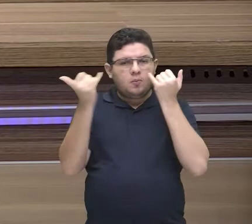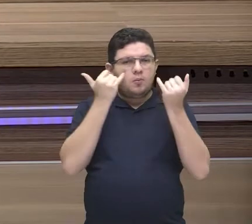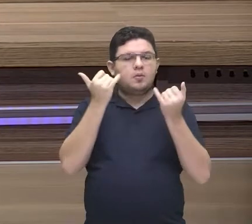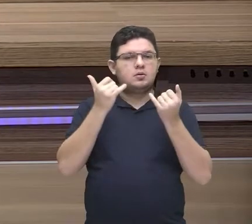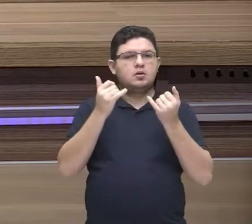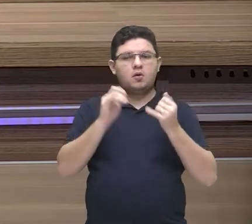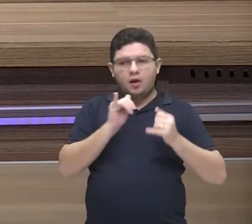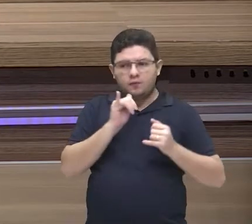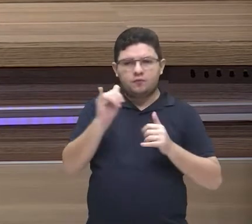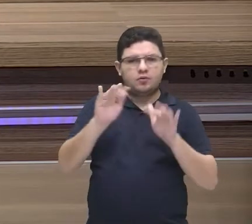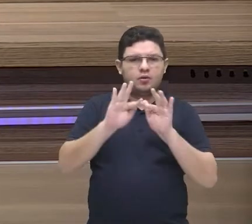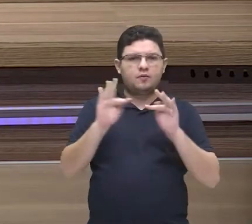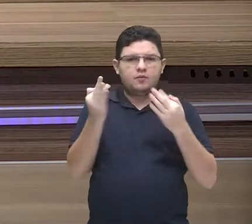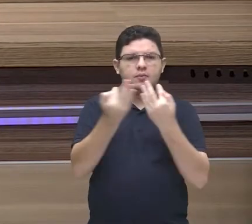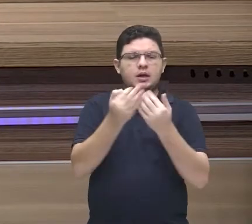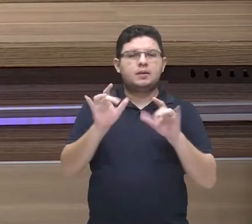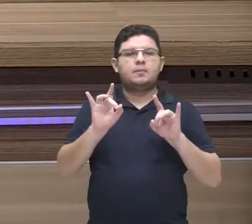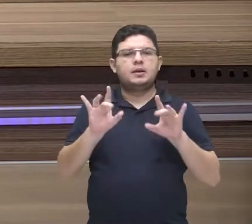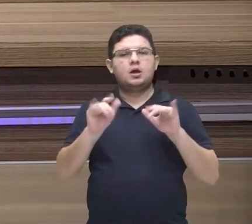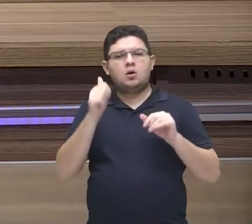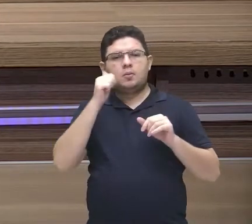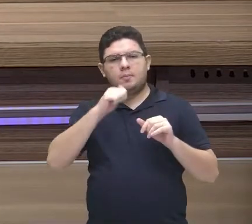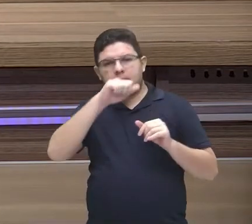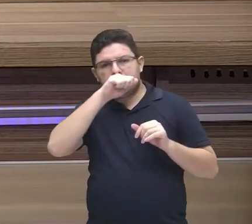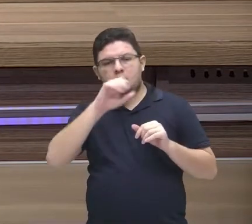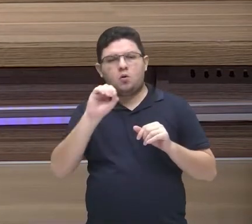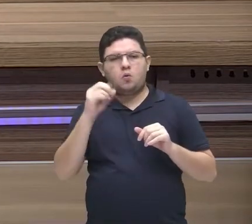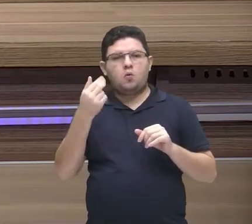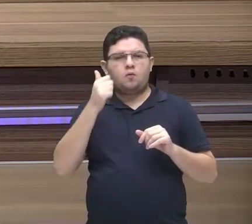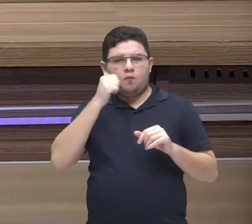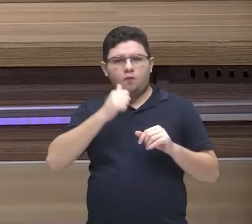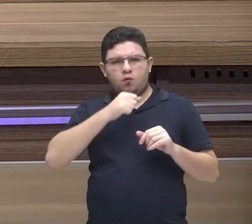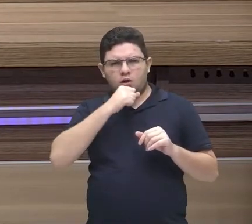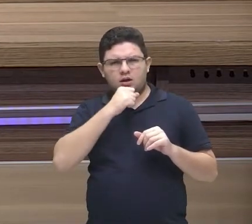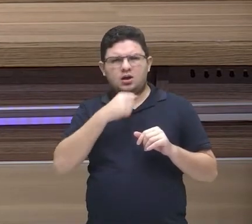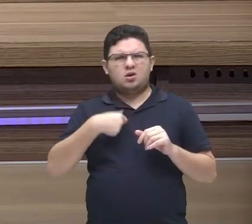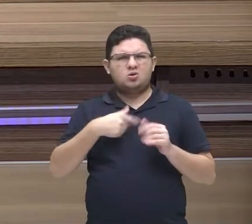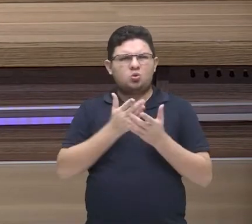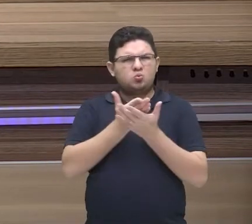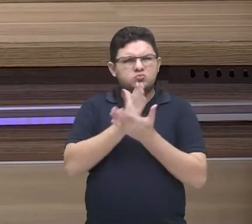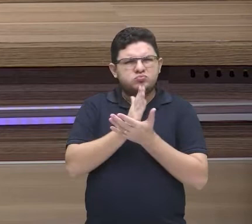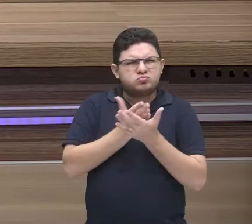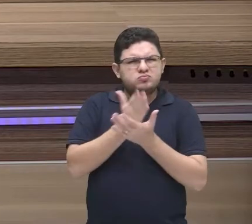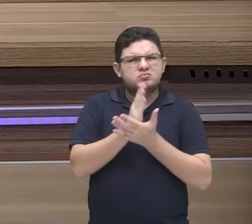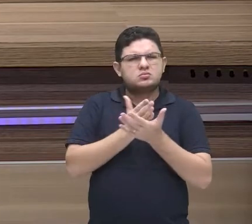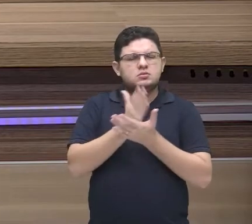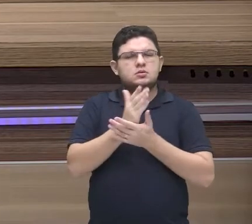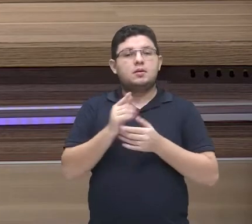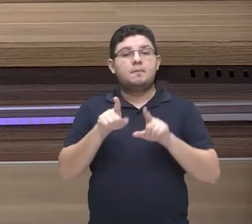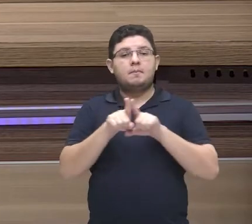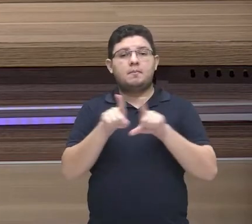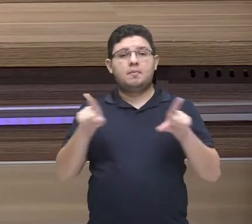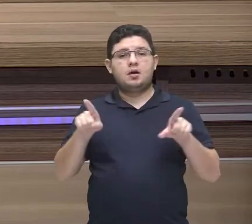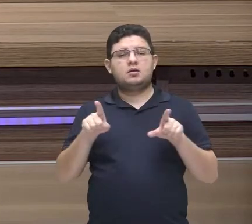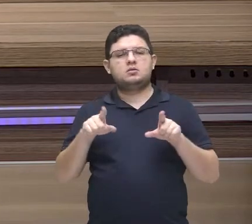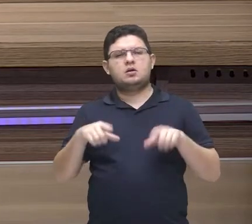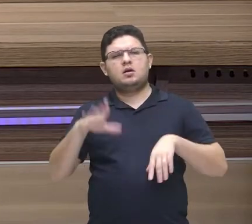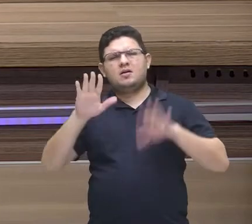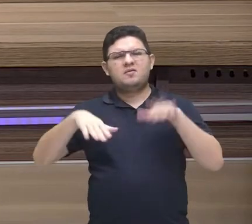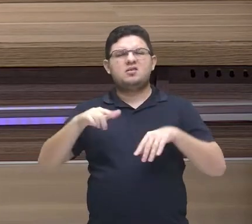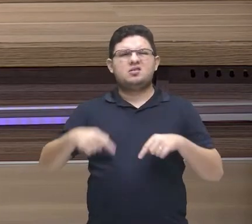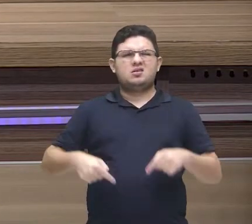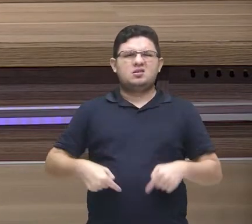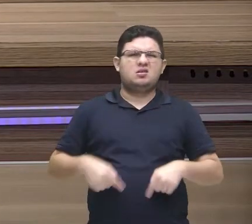Falar especialmente com a mãe, com a avó, com quem é mulher, para dizer, olha, eu estou sentindo mal-estar assim, mas não ligam. Ela tem aquela dorzinha de barriga, ela vai empurrando para